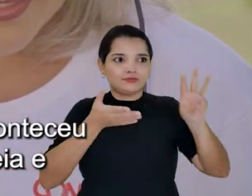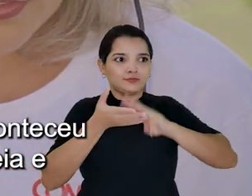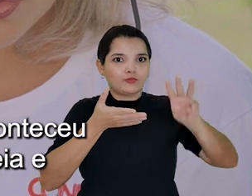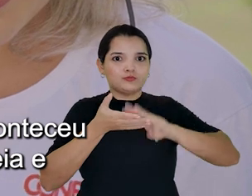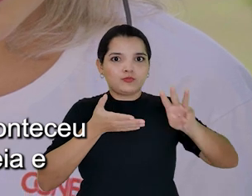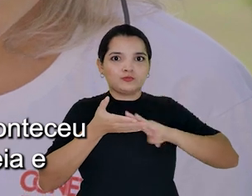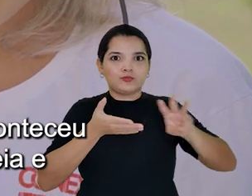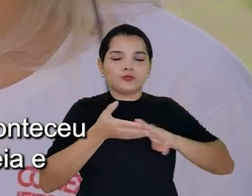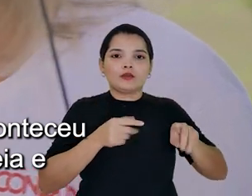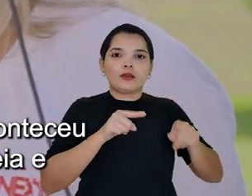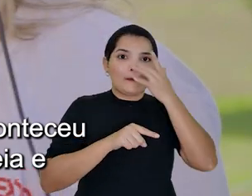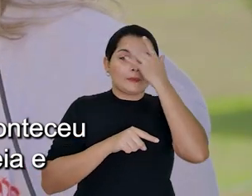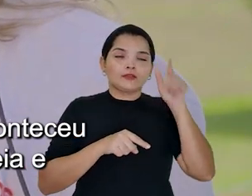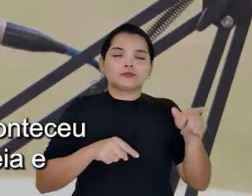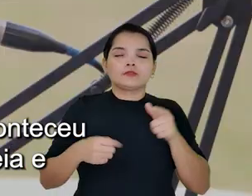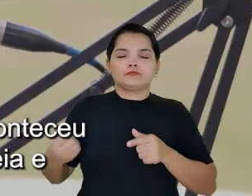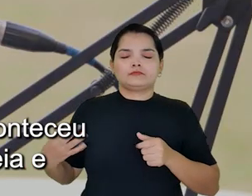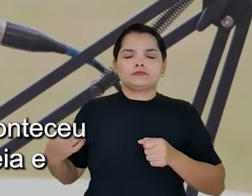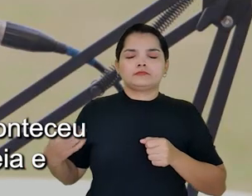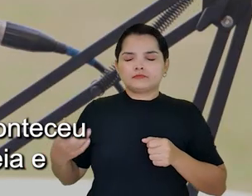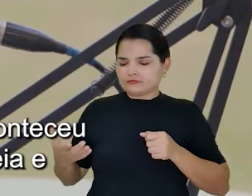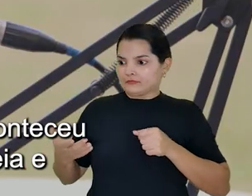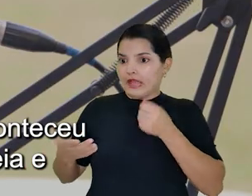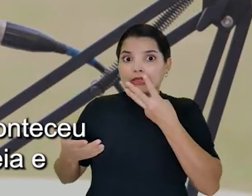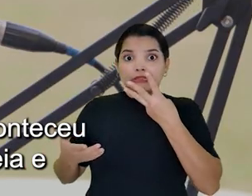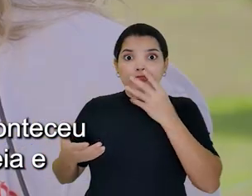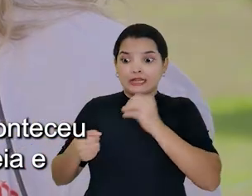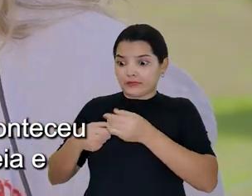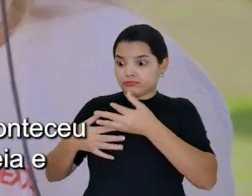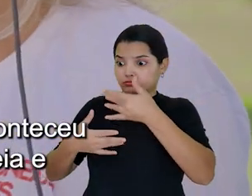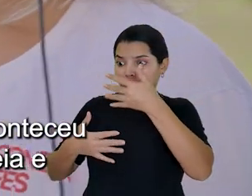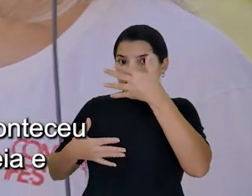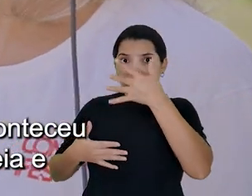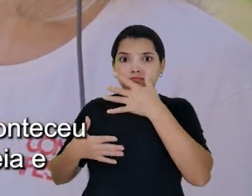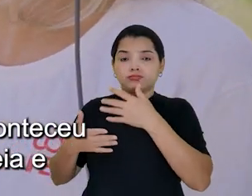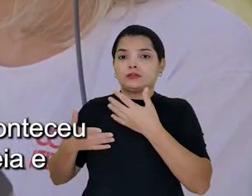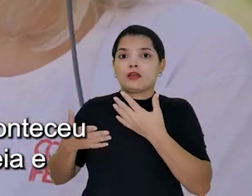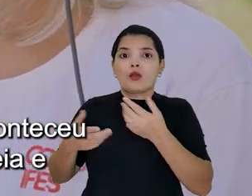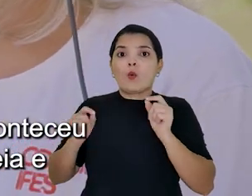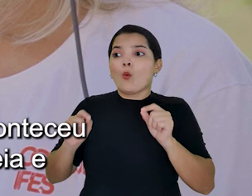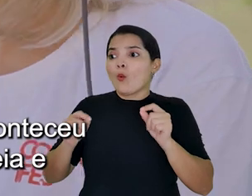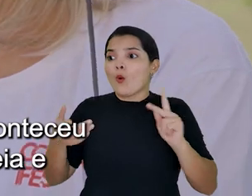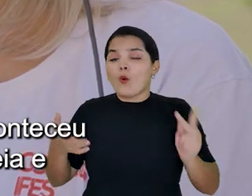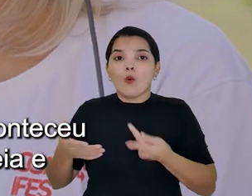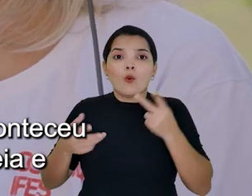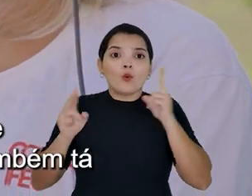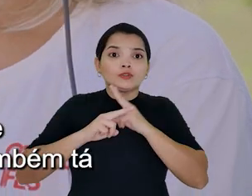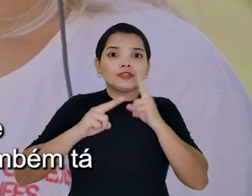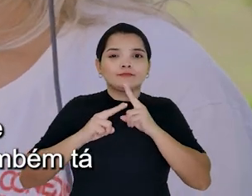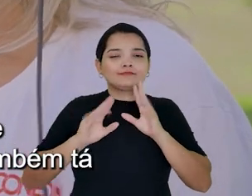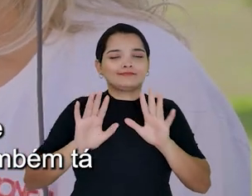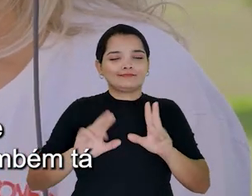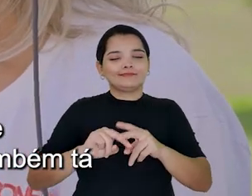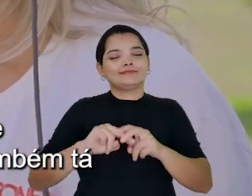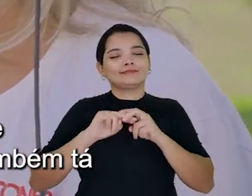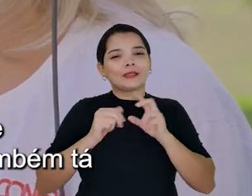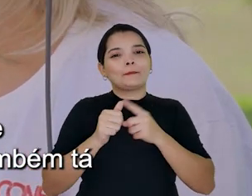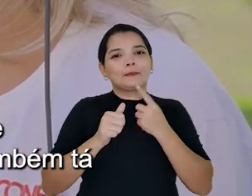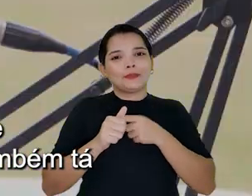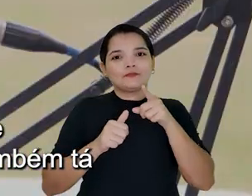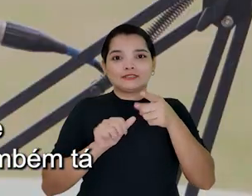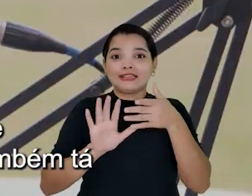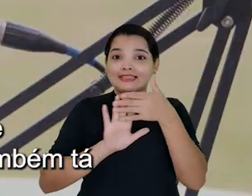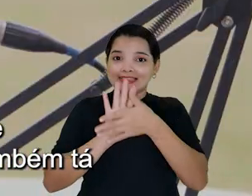30 notificações meu Deus é urgente aconteceu alguma coisa É então primeiro escreva Releia e depois envie